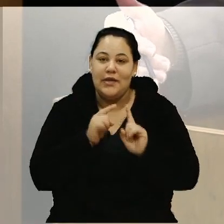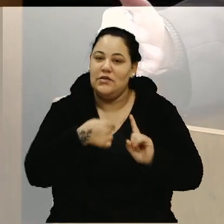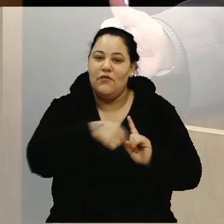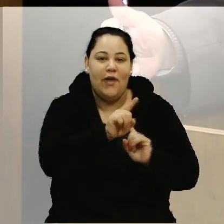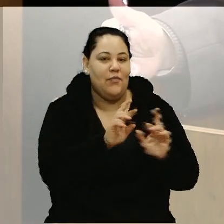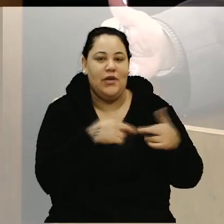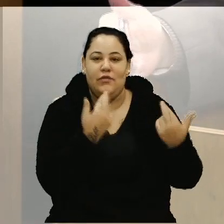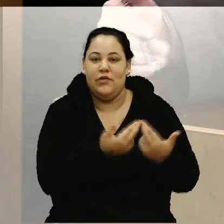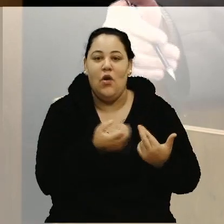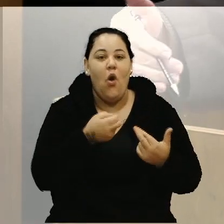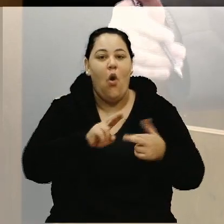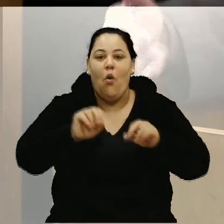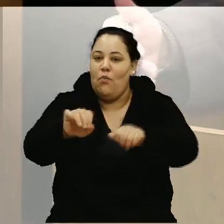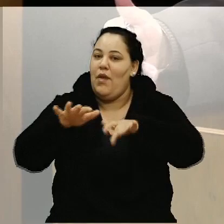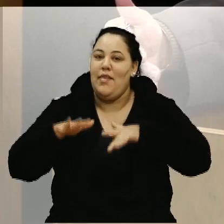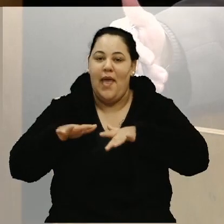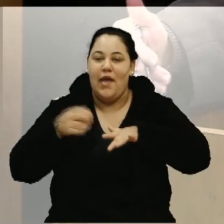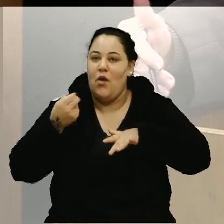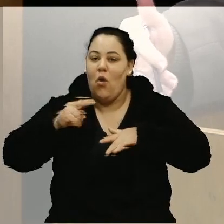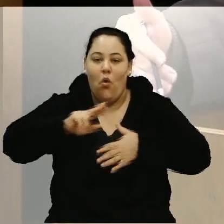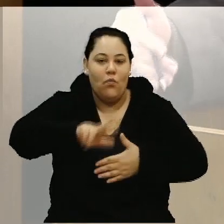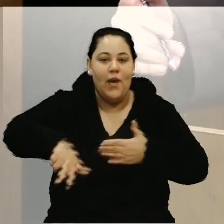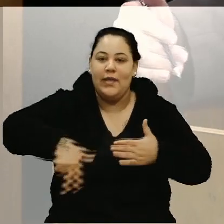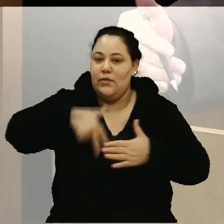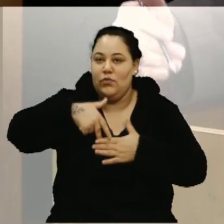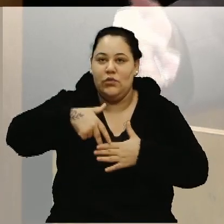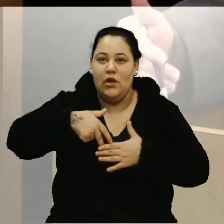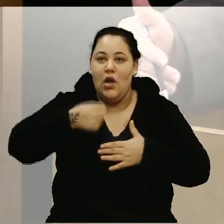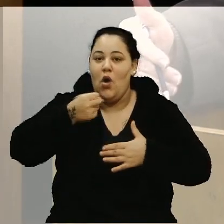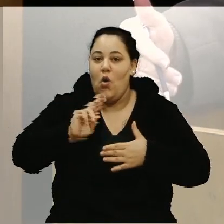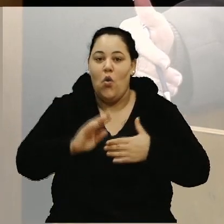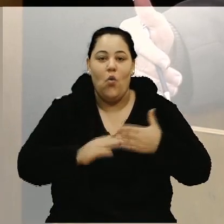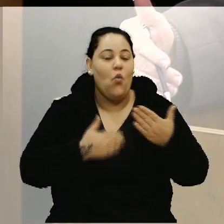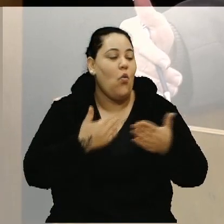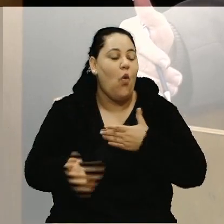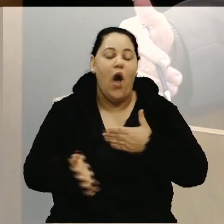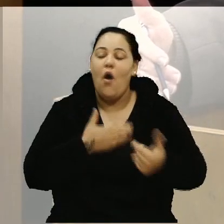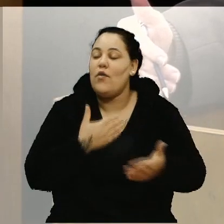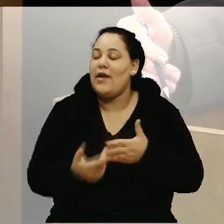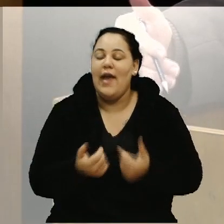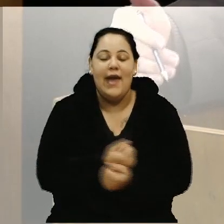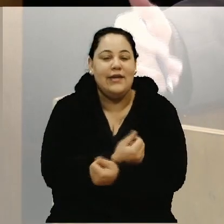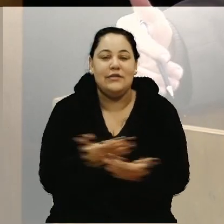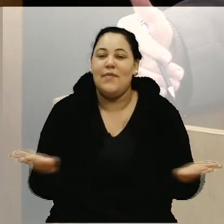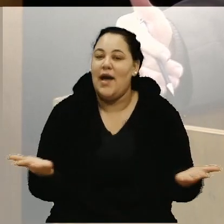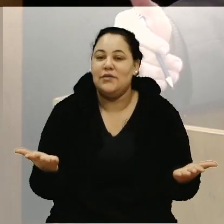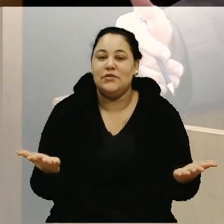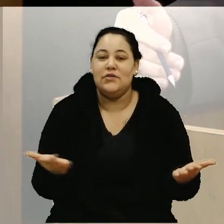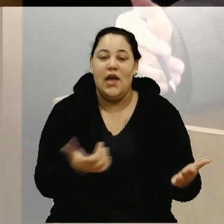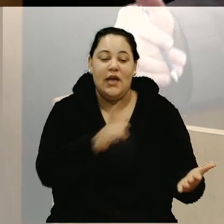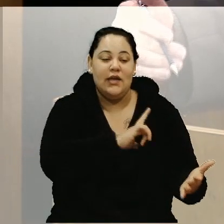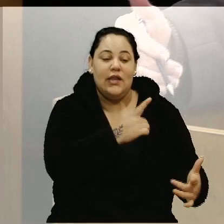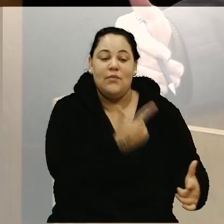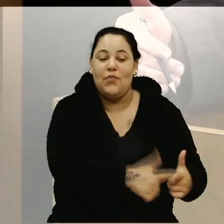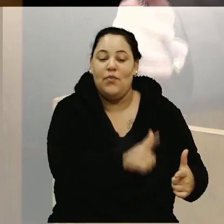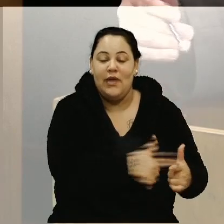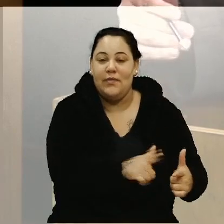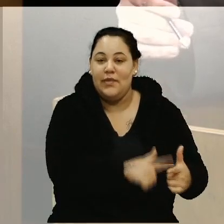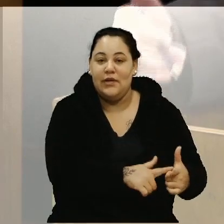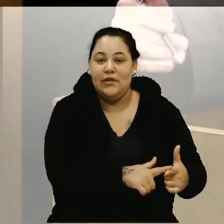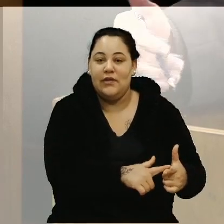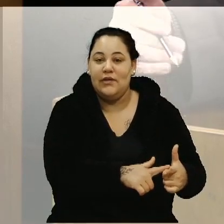vá para um plenário, não vá para uma tribuna, não vá para qualquer espaço onde tenha problema que você não tenha